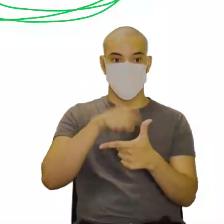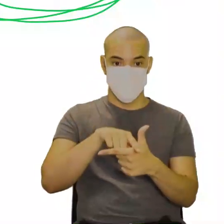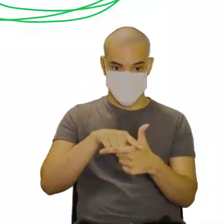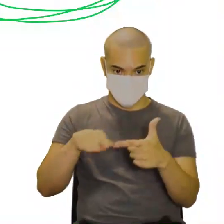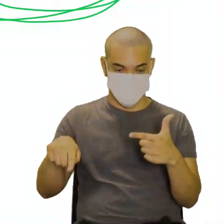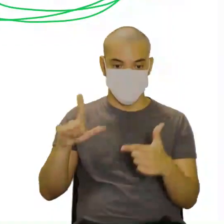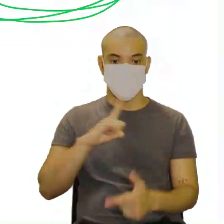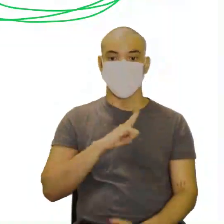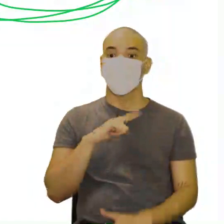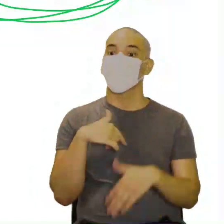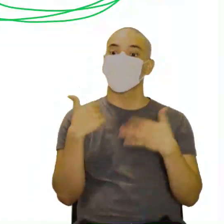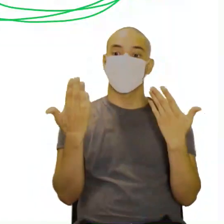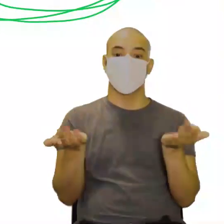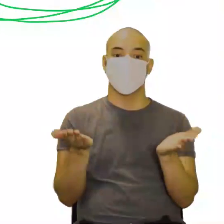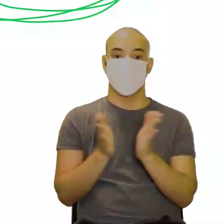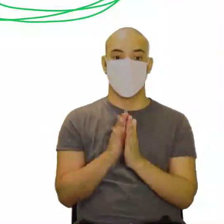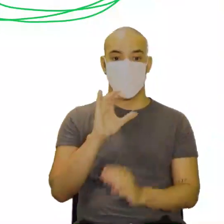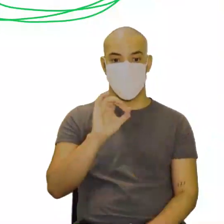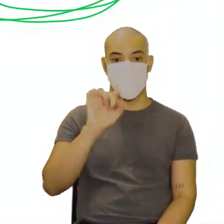Eu tenho quanto?